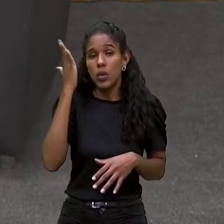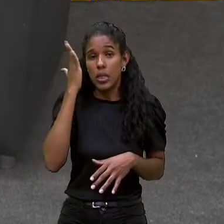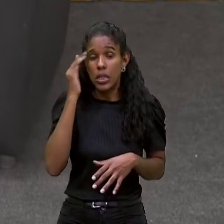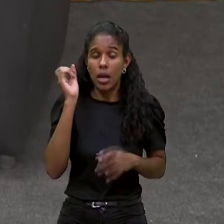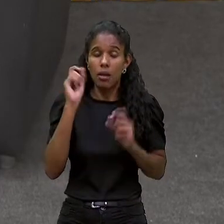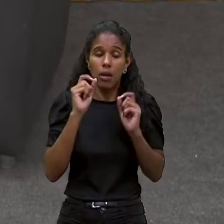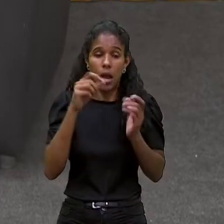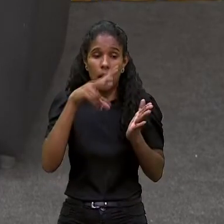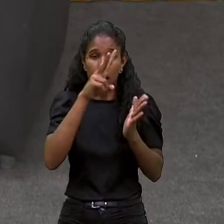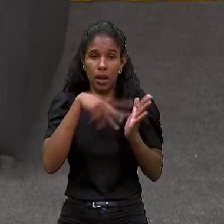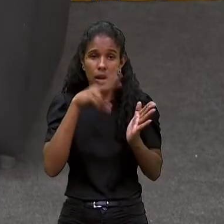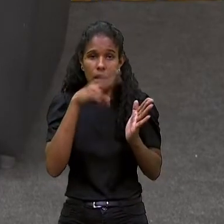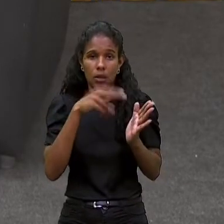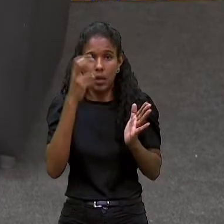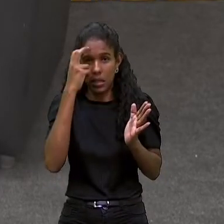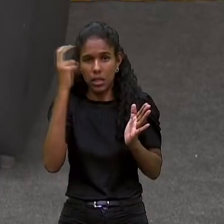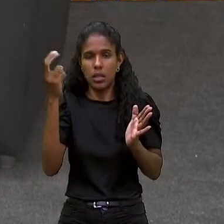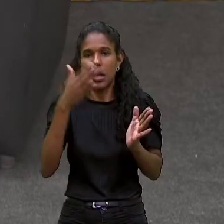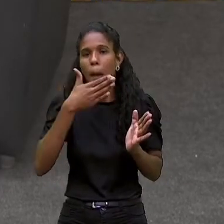inteligência.